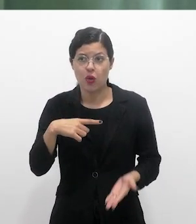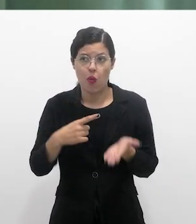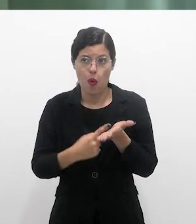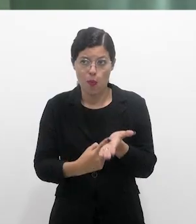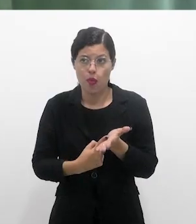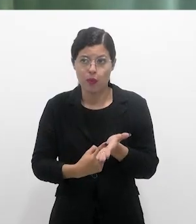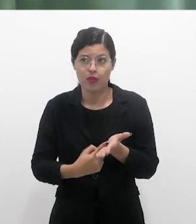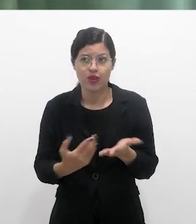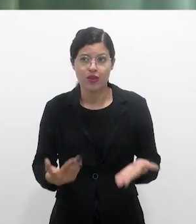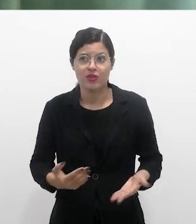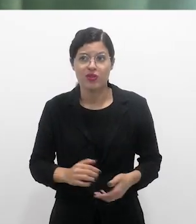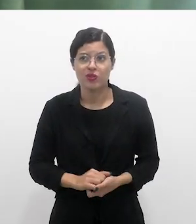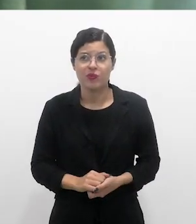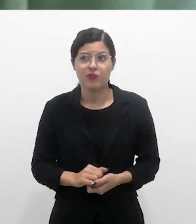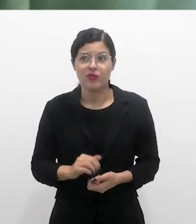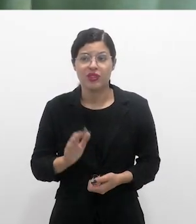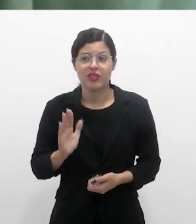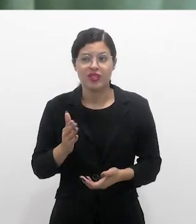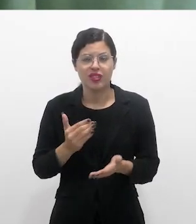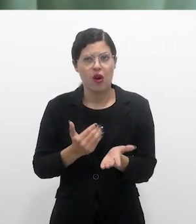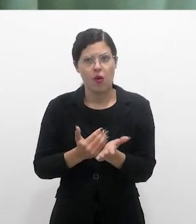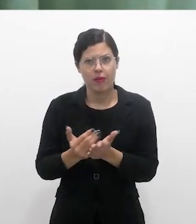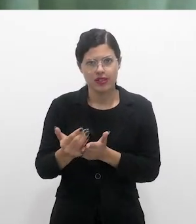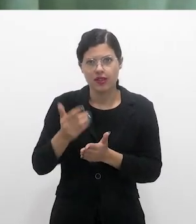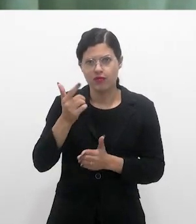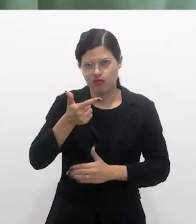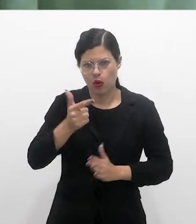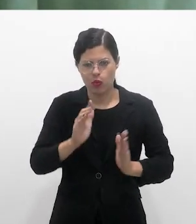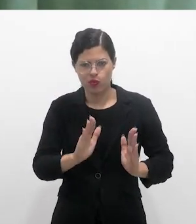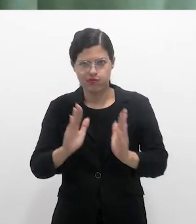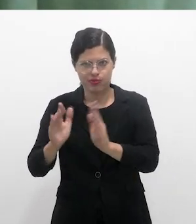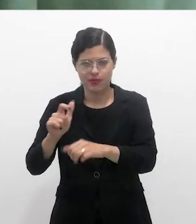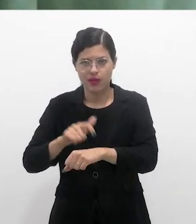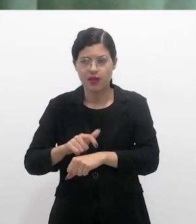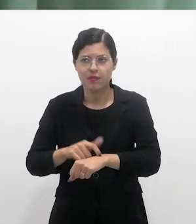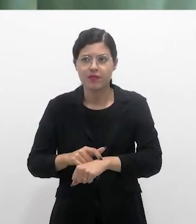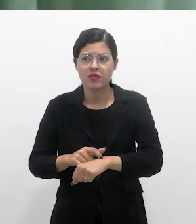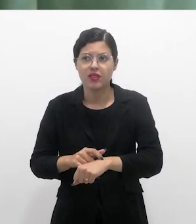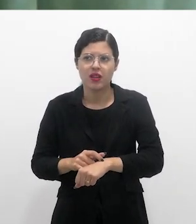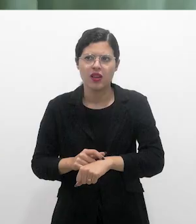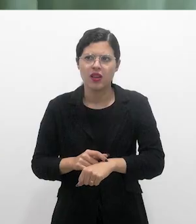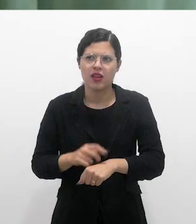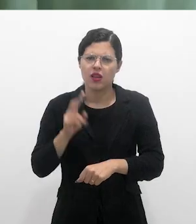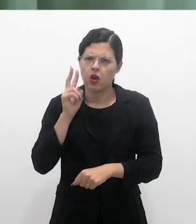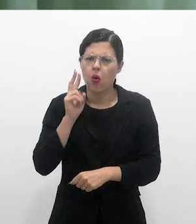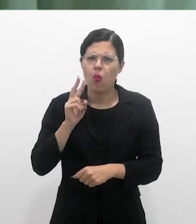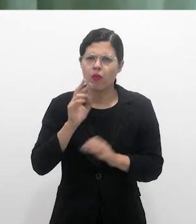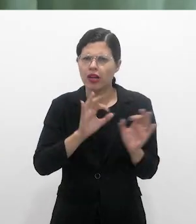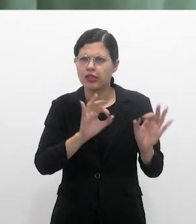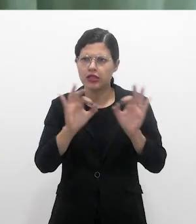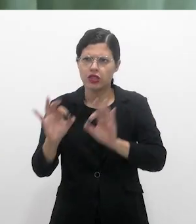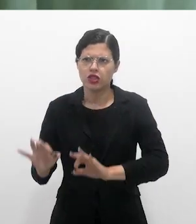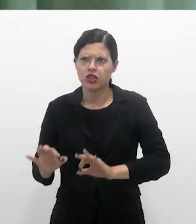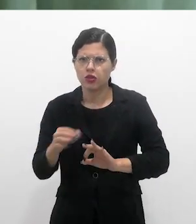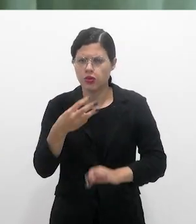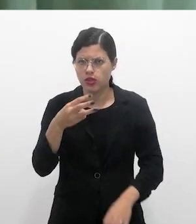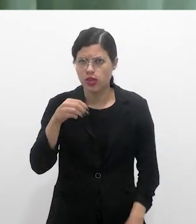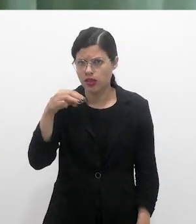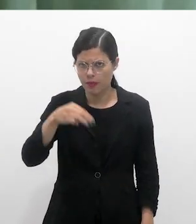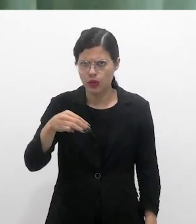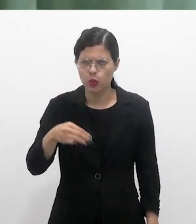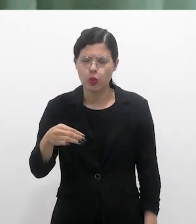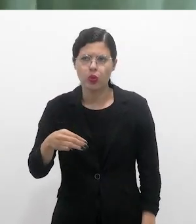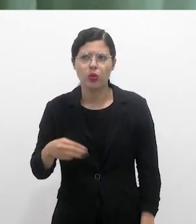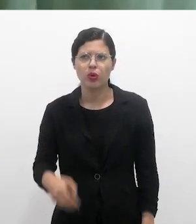aqui. Aí já estava começando o segundo tempo, eu vi os melhores momentos, e aí vi os primeiros 30 minutos, para dar tempo de